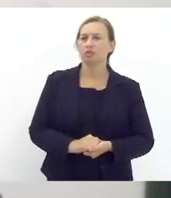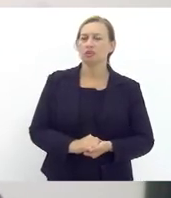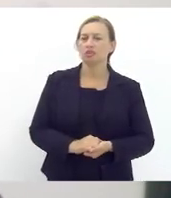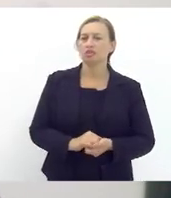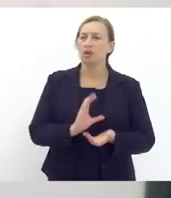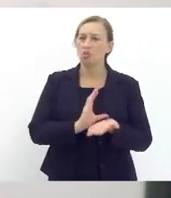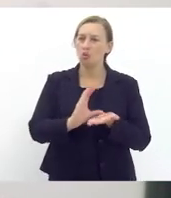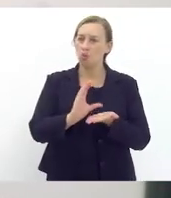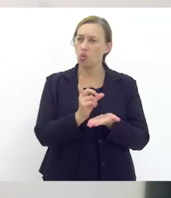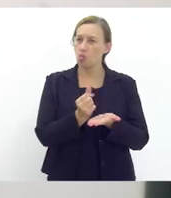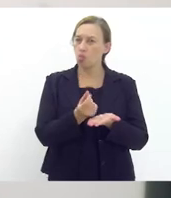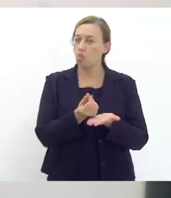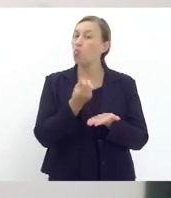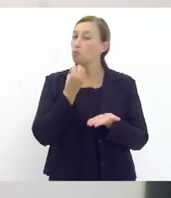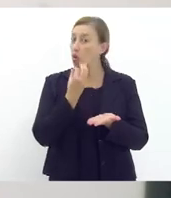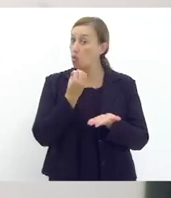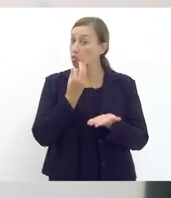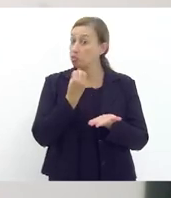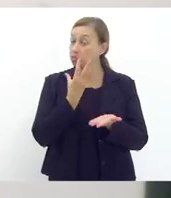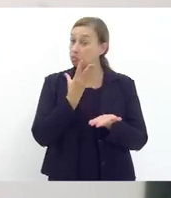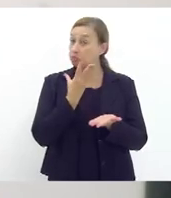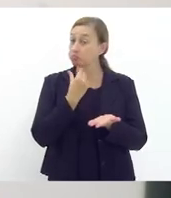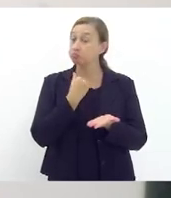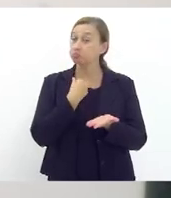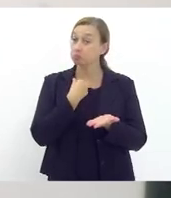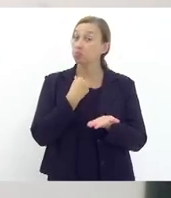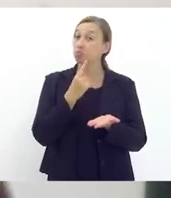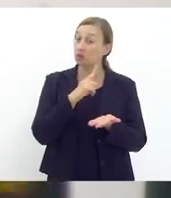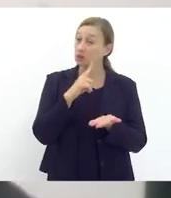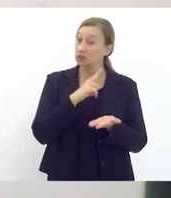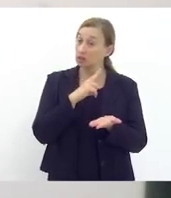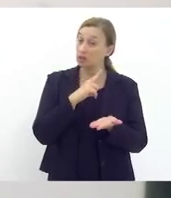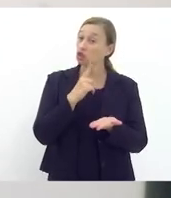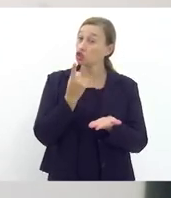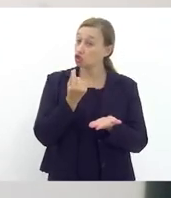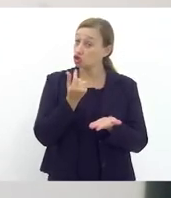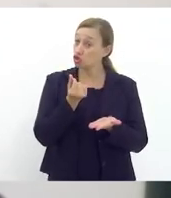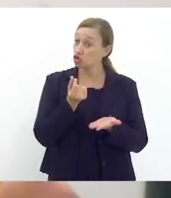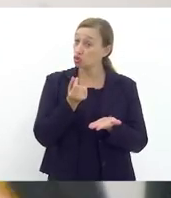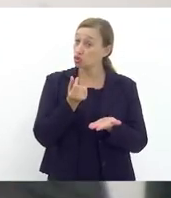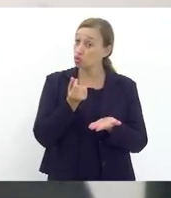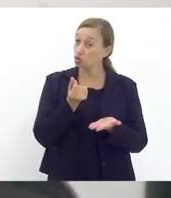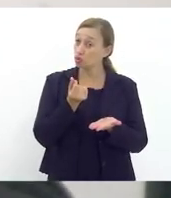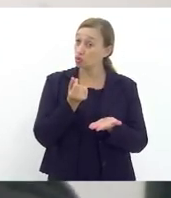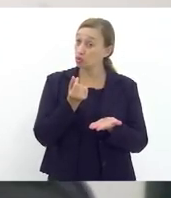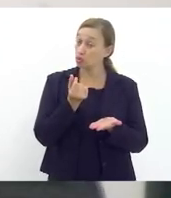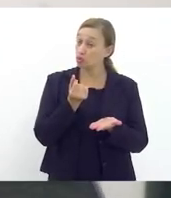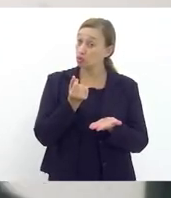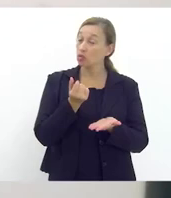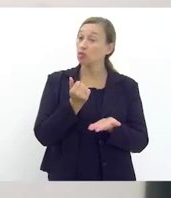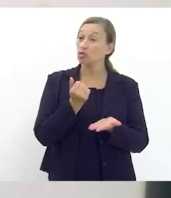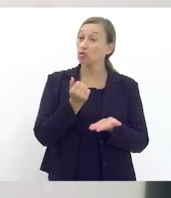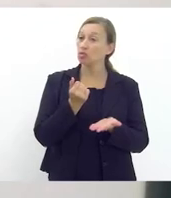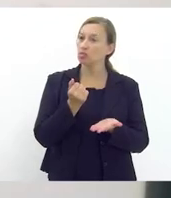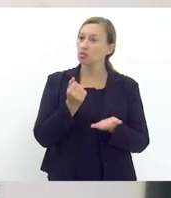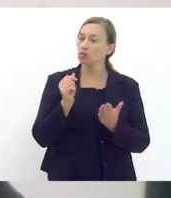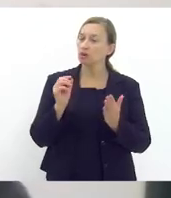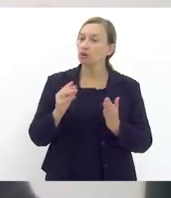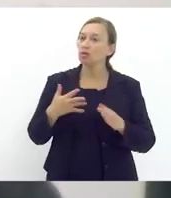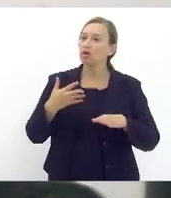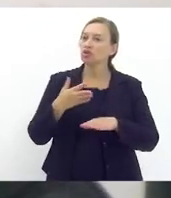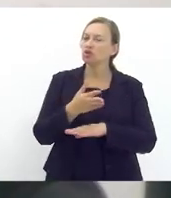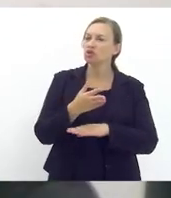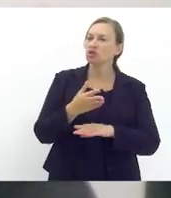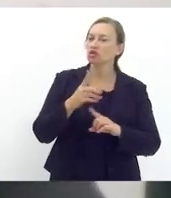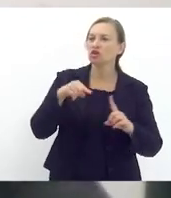recurso muito bom para ter portanto dinheiro para alcançar metas que